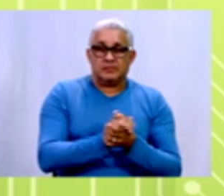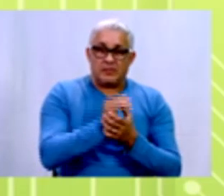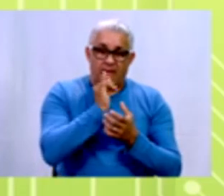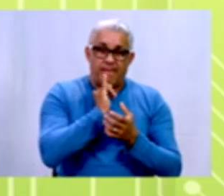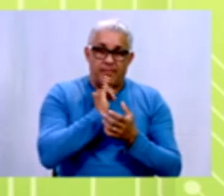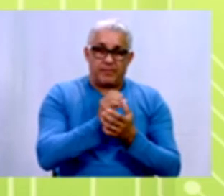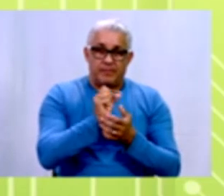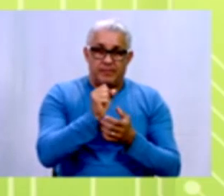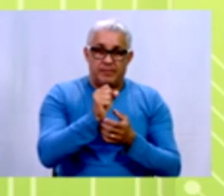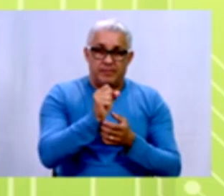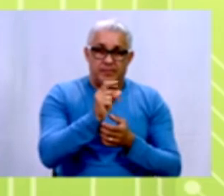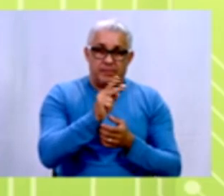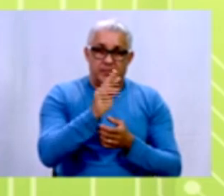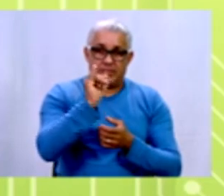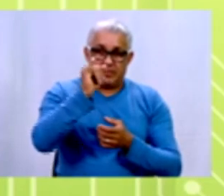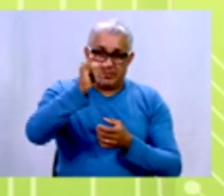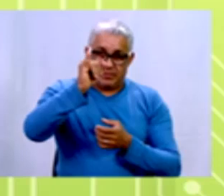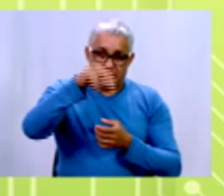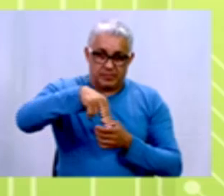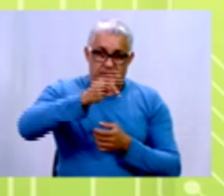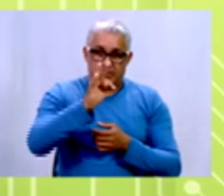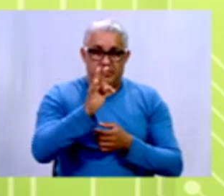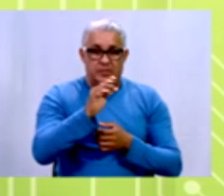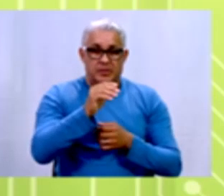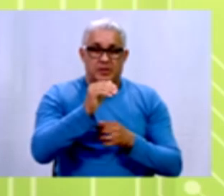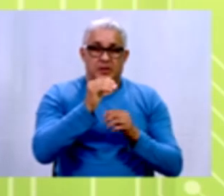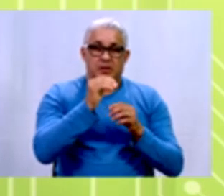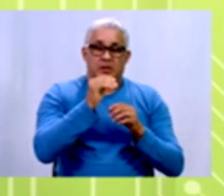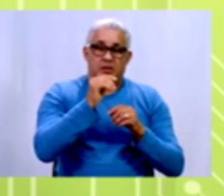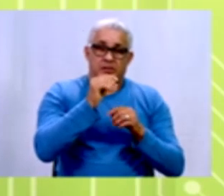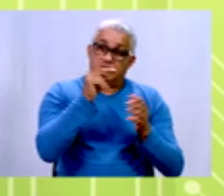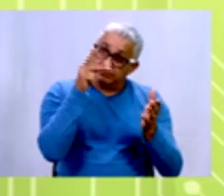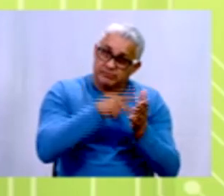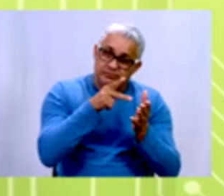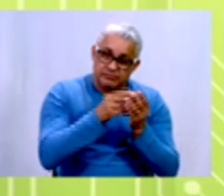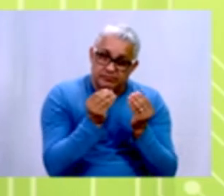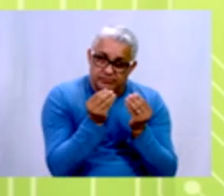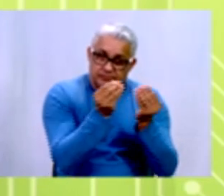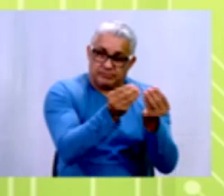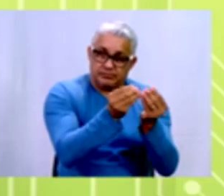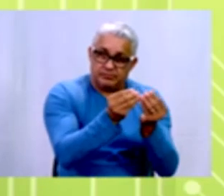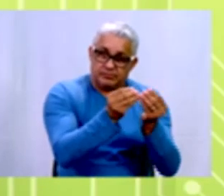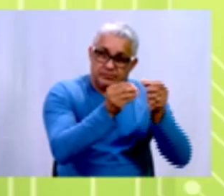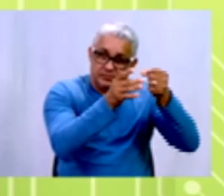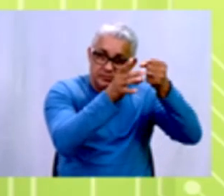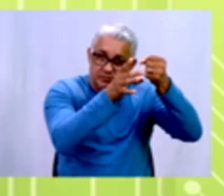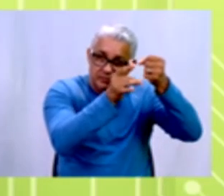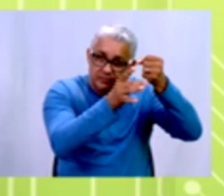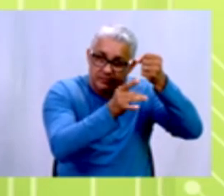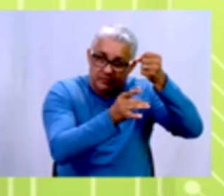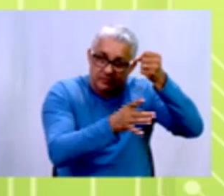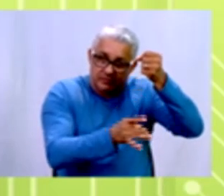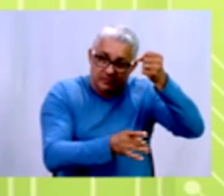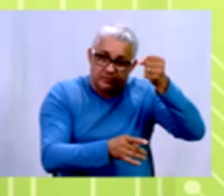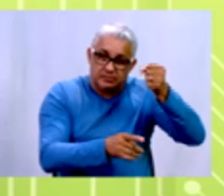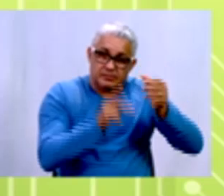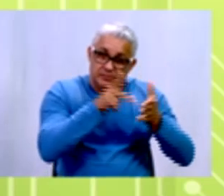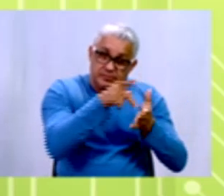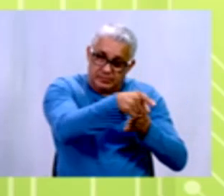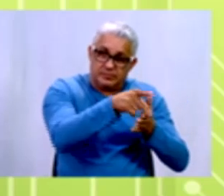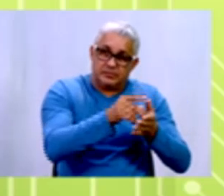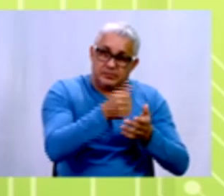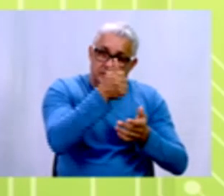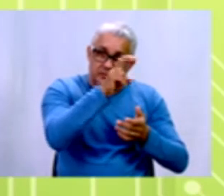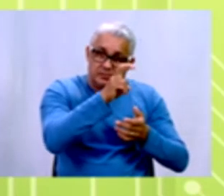para o sprint, o que vai ser desenvolvido, realmente o detalhamento está detalhado, aquilo que vai ser produzido naqueles